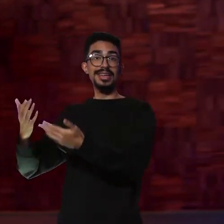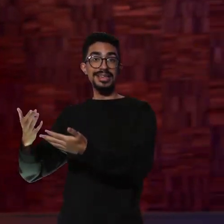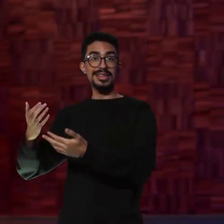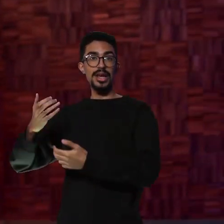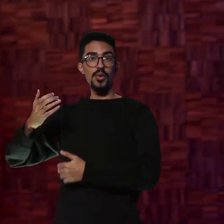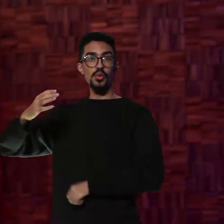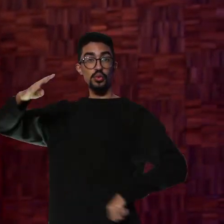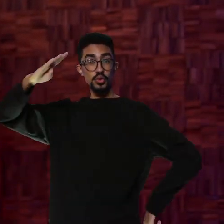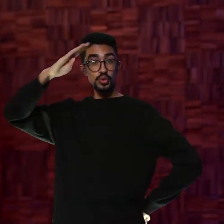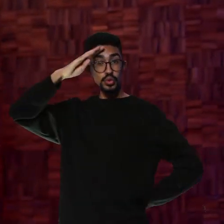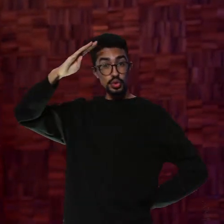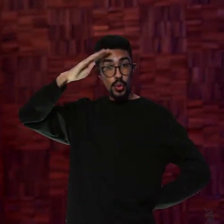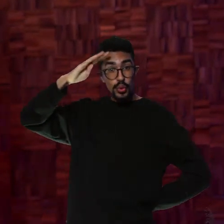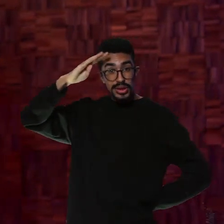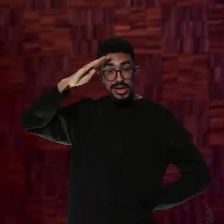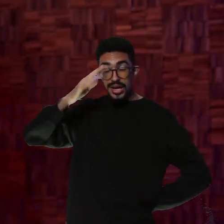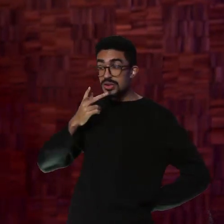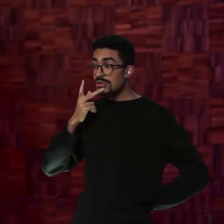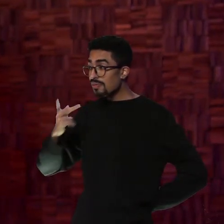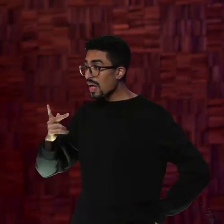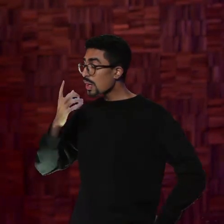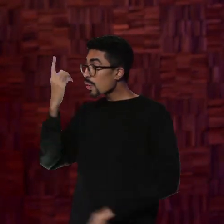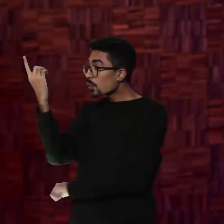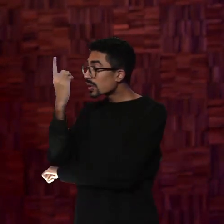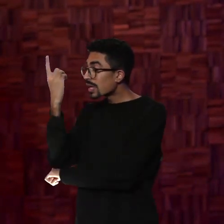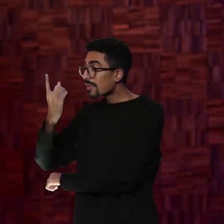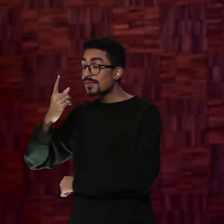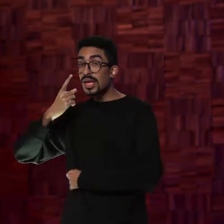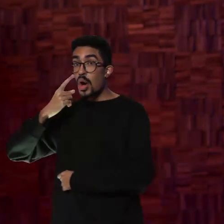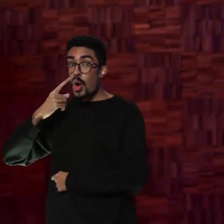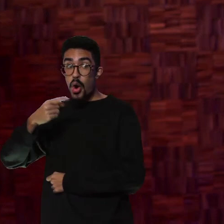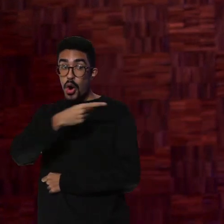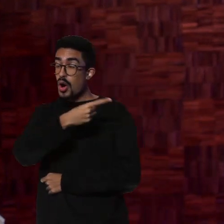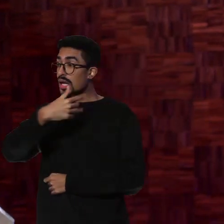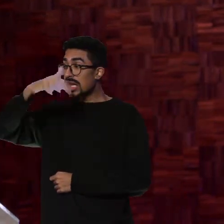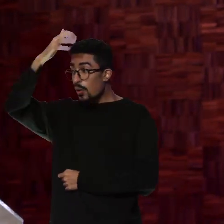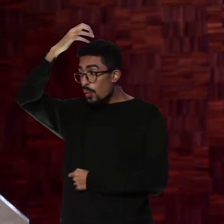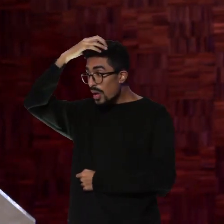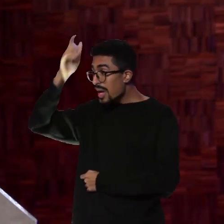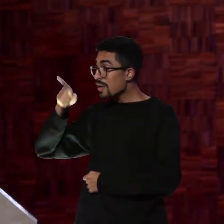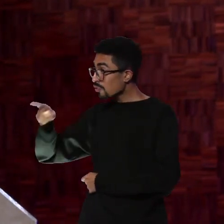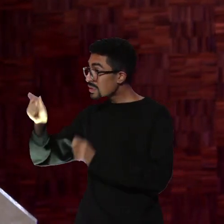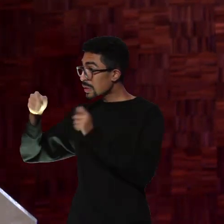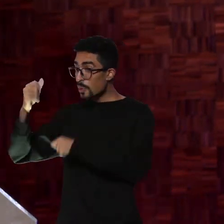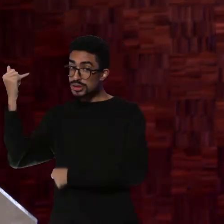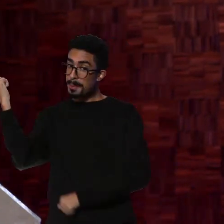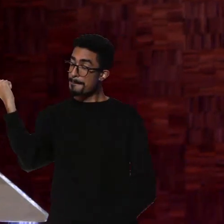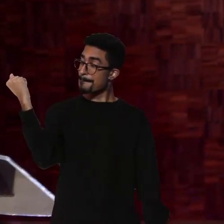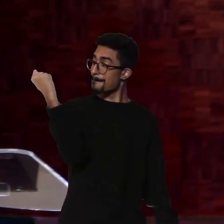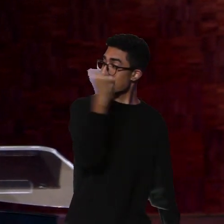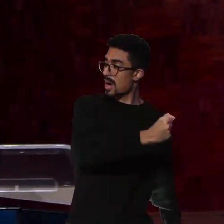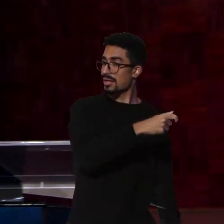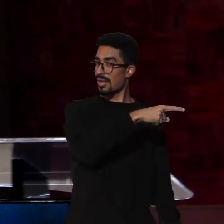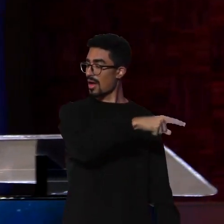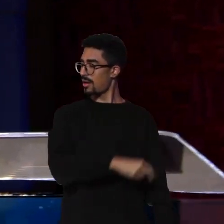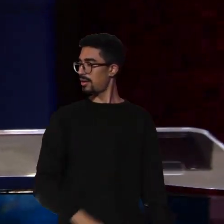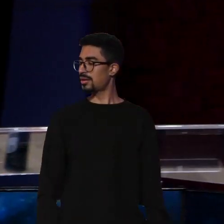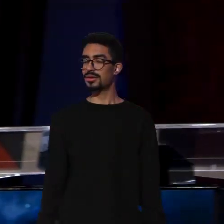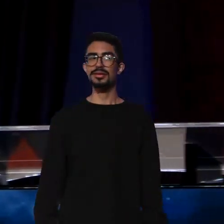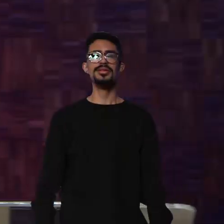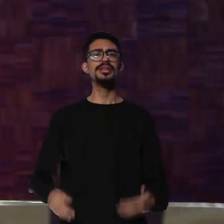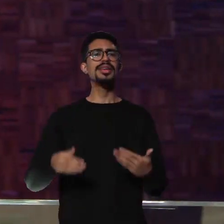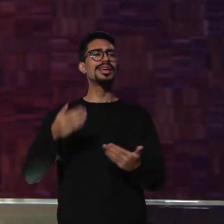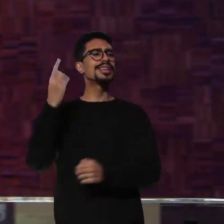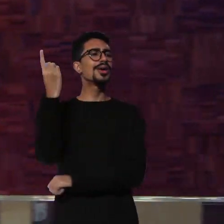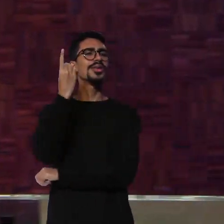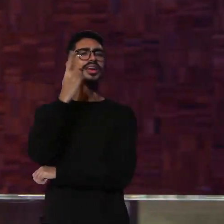começam: Davi, é agora, olha a oportunidade que Deus deu para você, vai lá e mata logo o rei. Qual é a resposta de Davi?